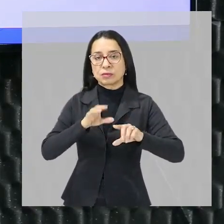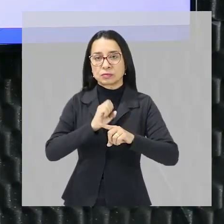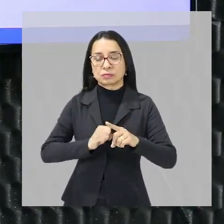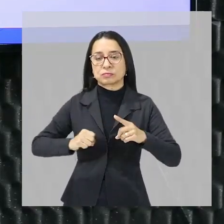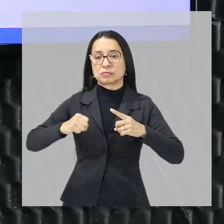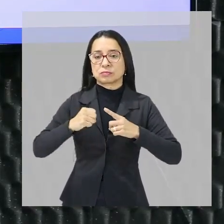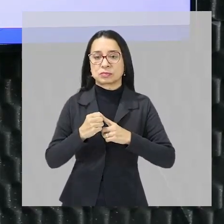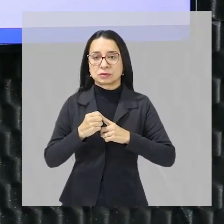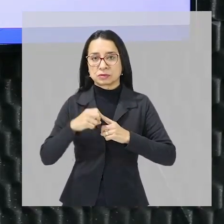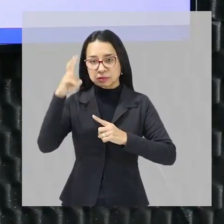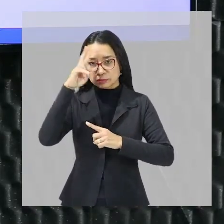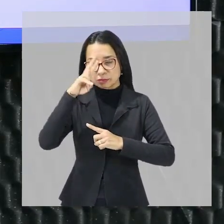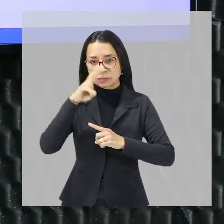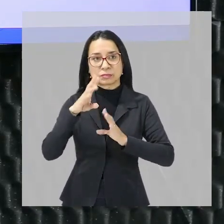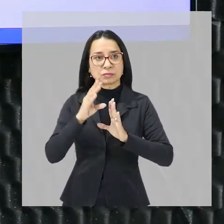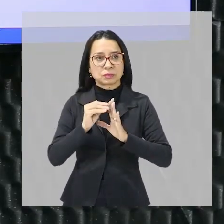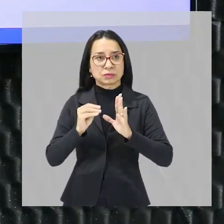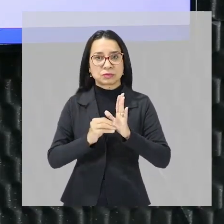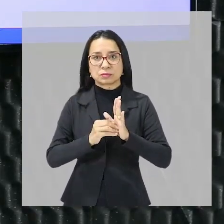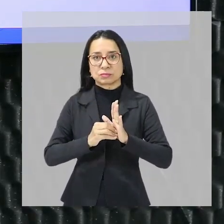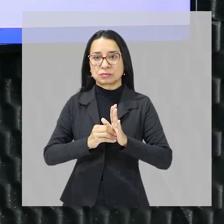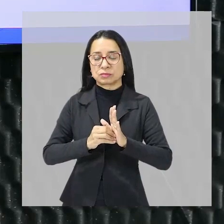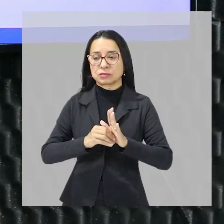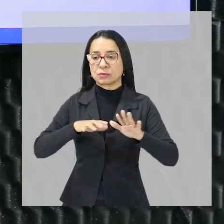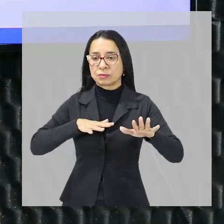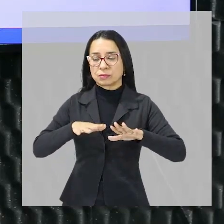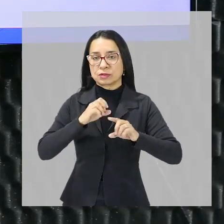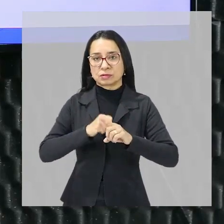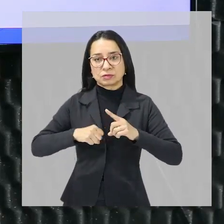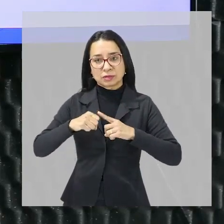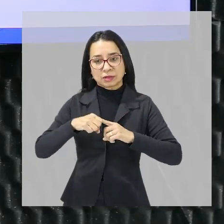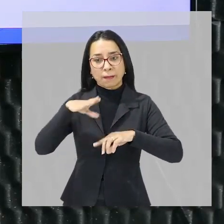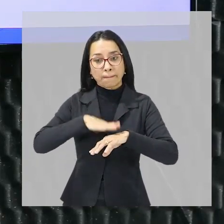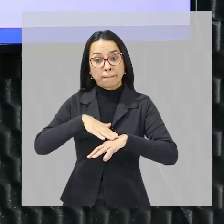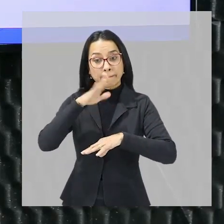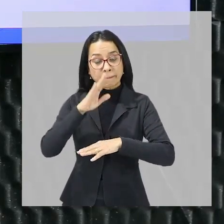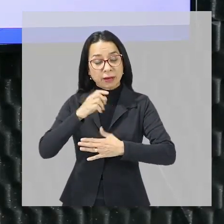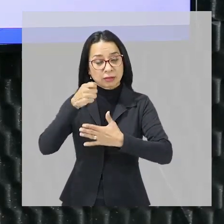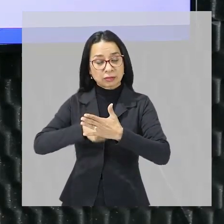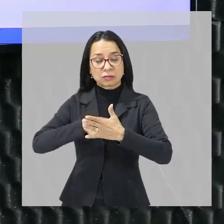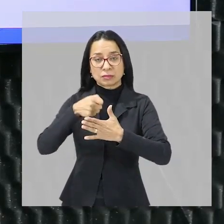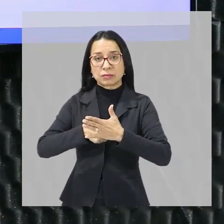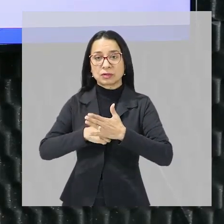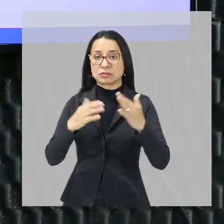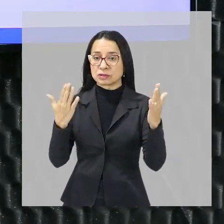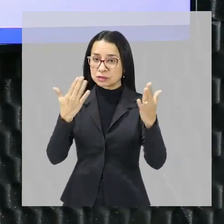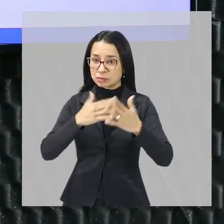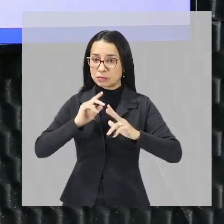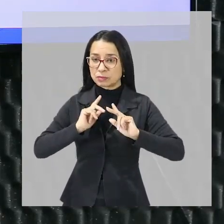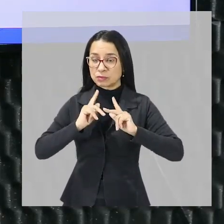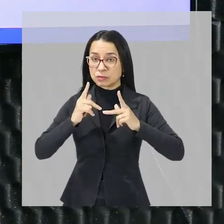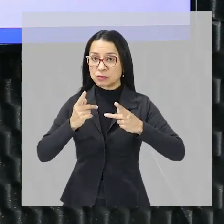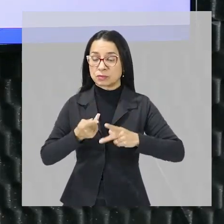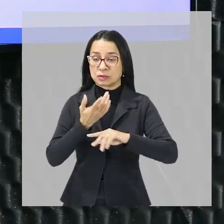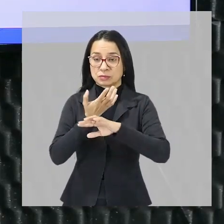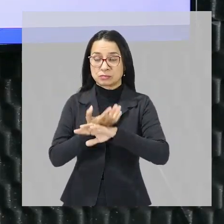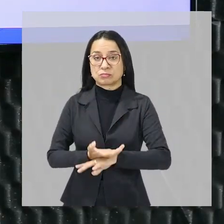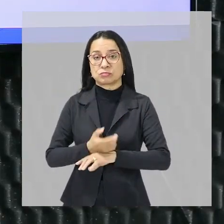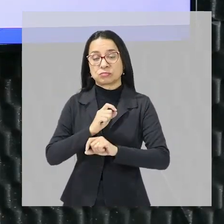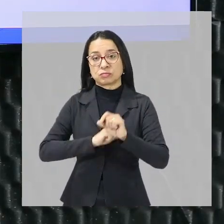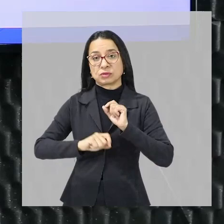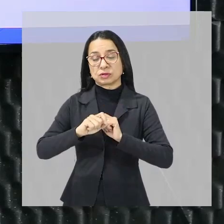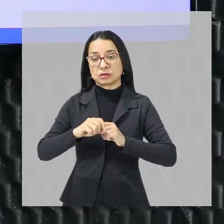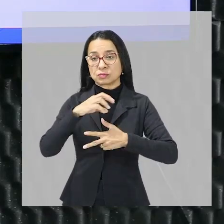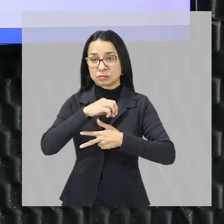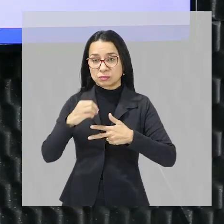assunto, movimentos sociais, é um dos assuntos mais cobrados nas provas de humanas, tanto do Enem quanto da UEMA. Então